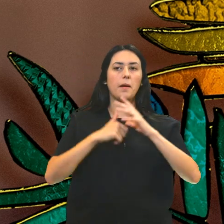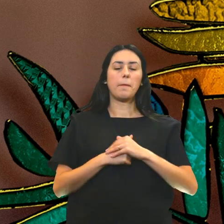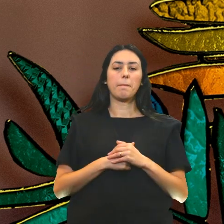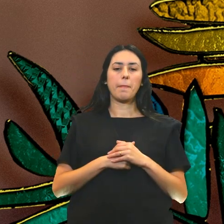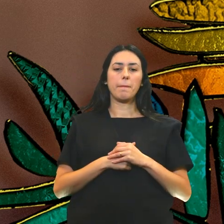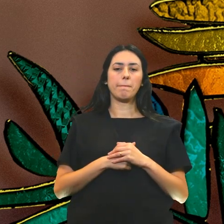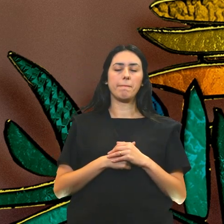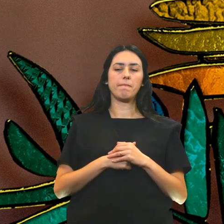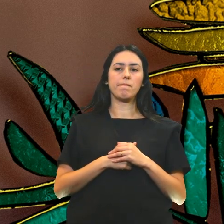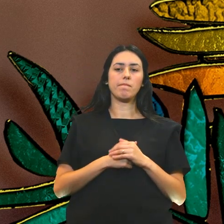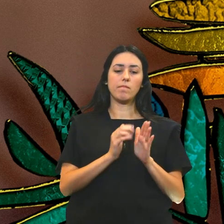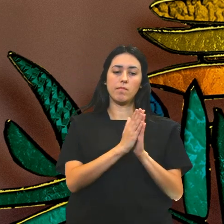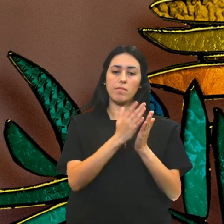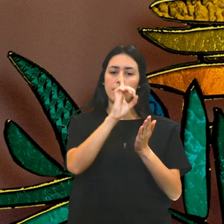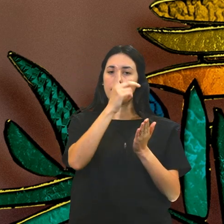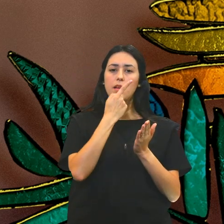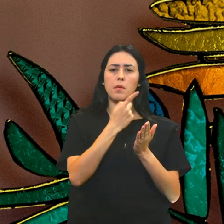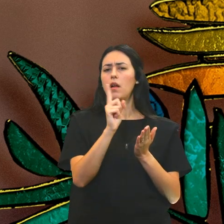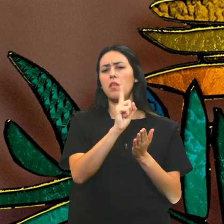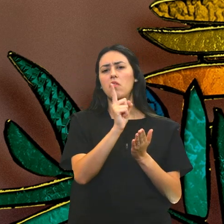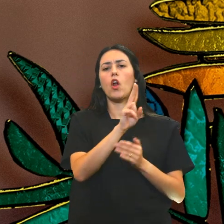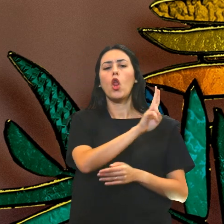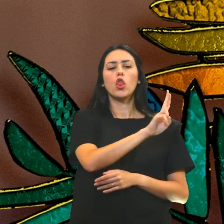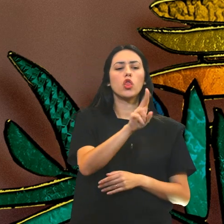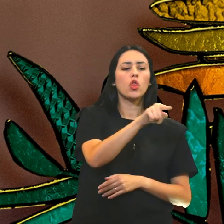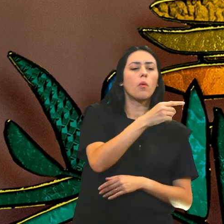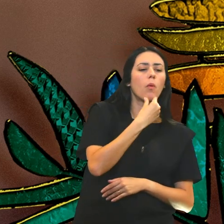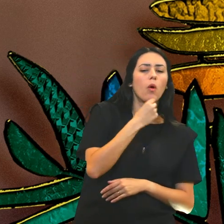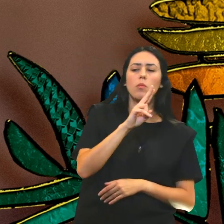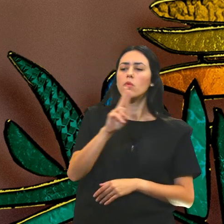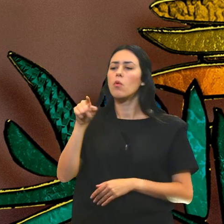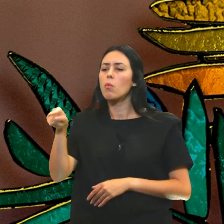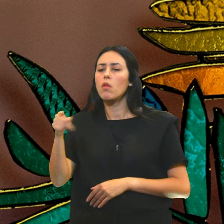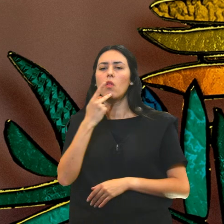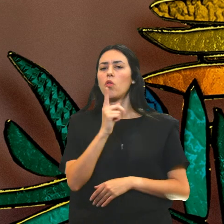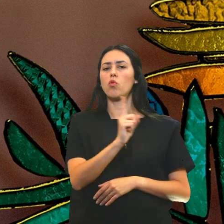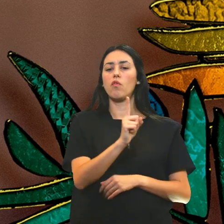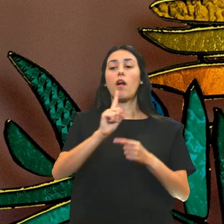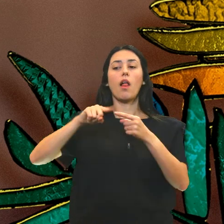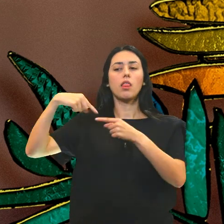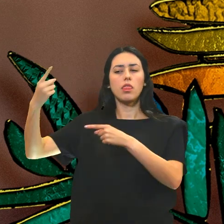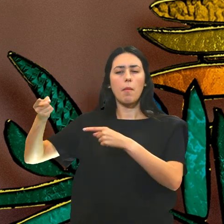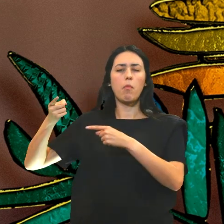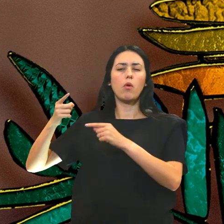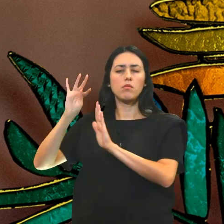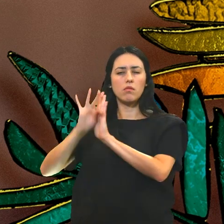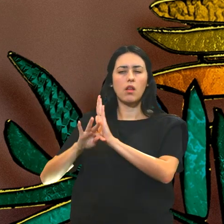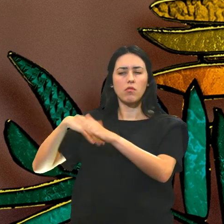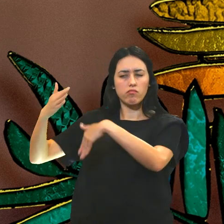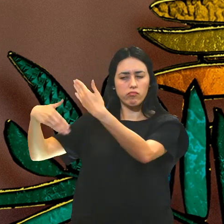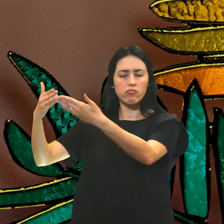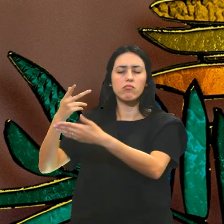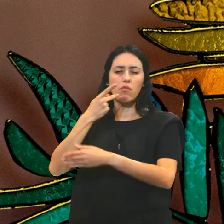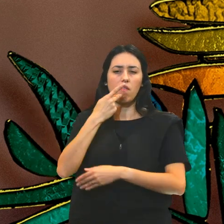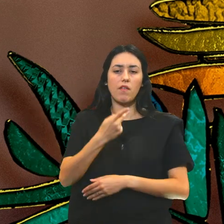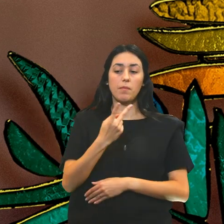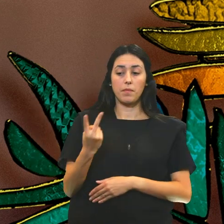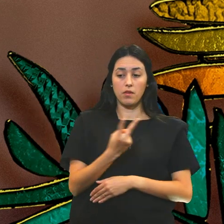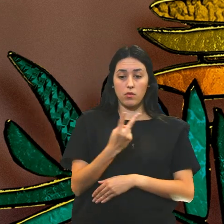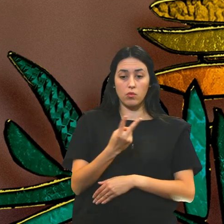aqui nesse texto não vai falar o nome deles, mas em outros textos fala, eu estou só adiantando para você. E esses dois que eram da mesma tribo de